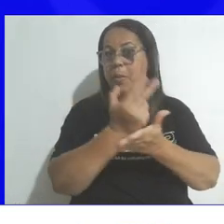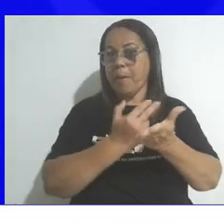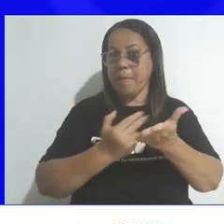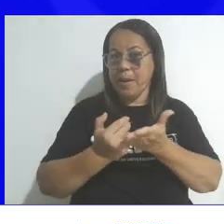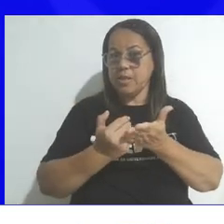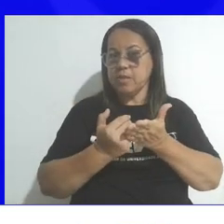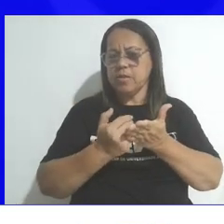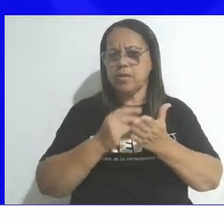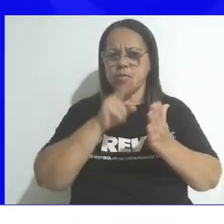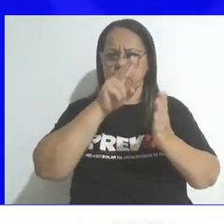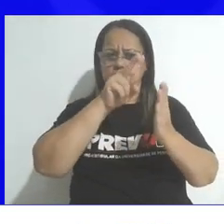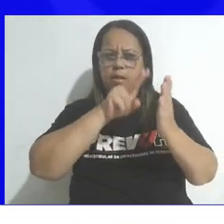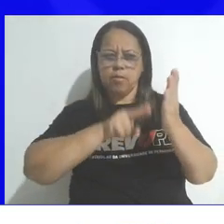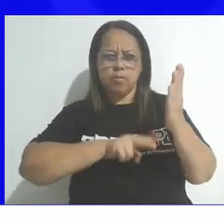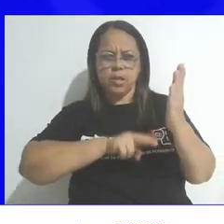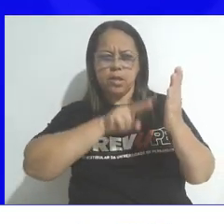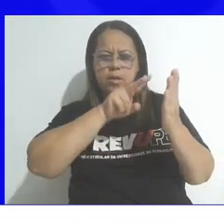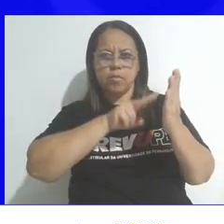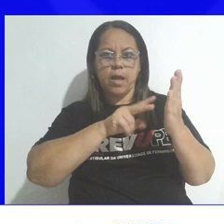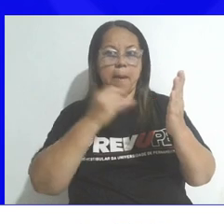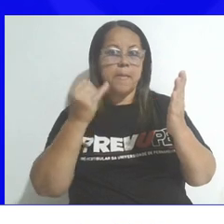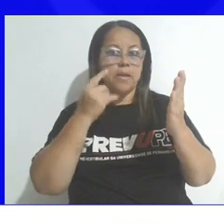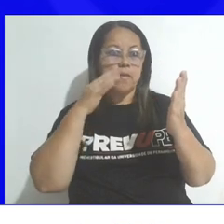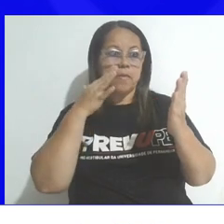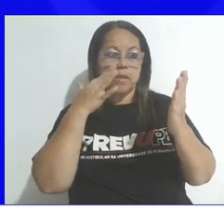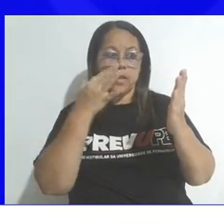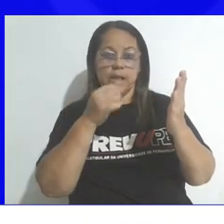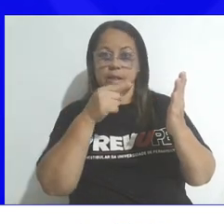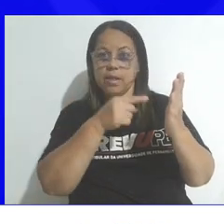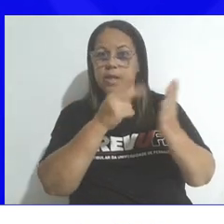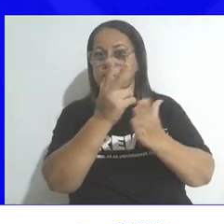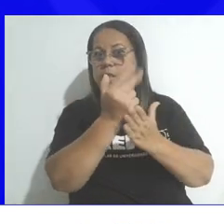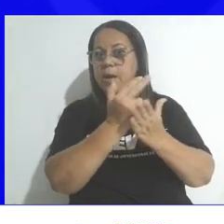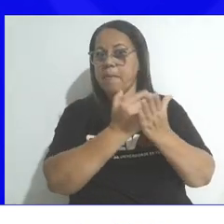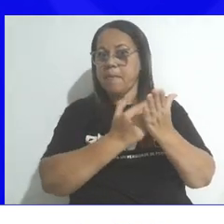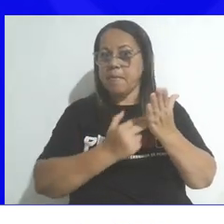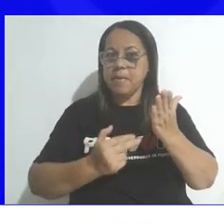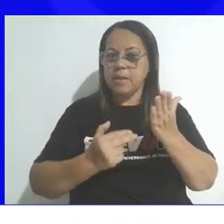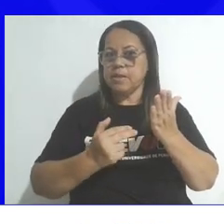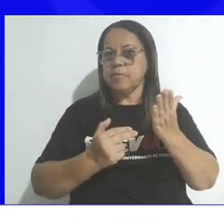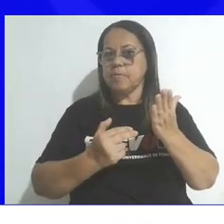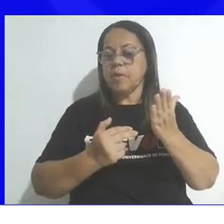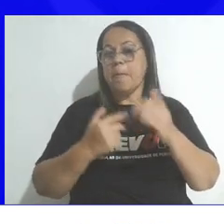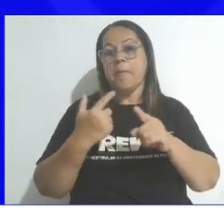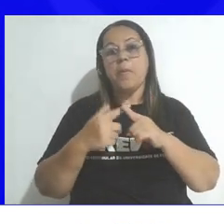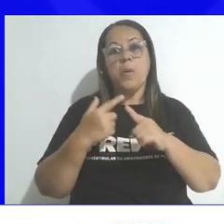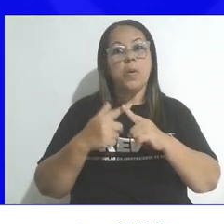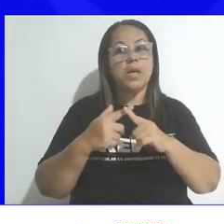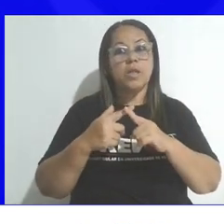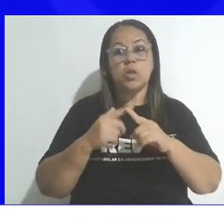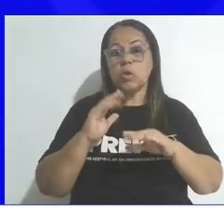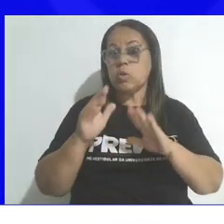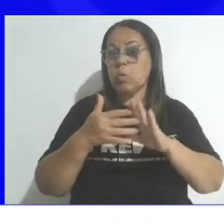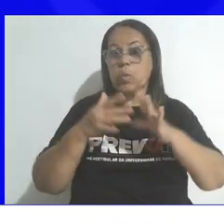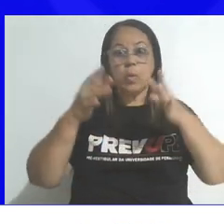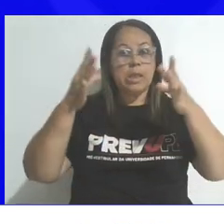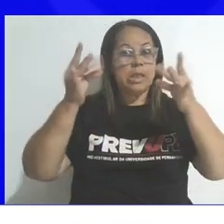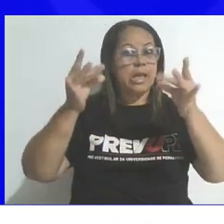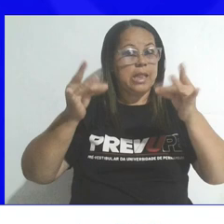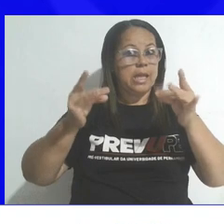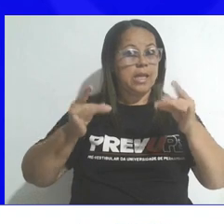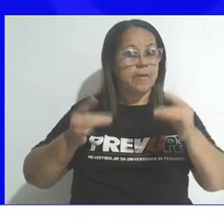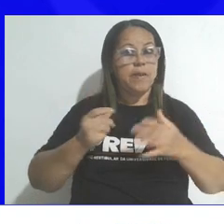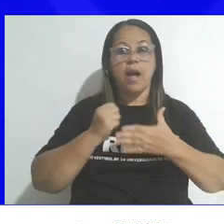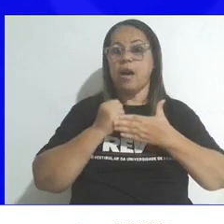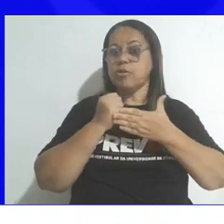leitura desses textos, é importante que você fique atento a essas imagens, a esses elementos não verbais, porque todo detalhe que está lá pode